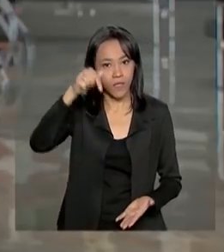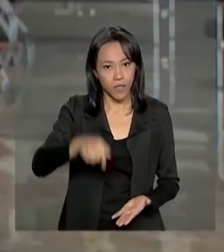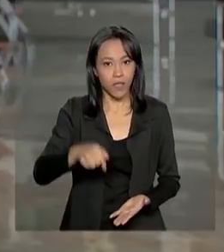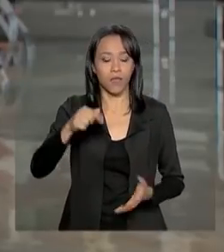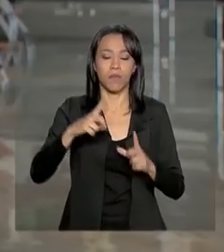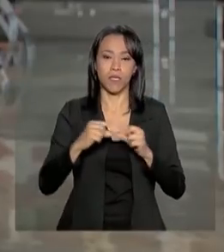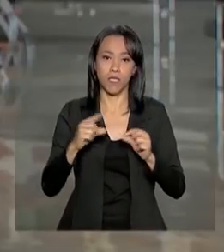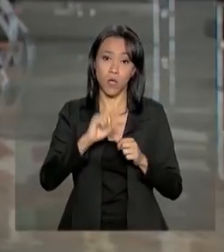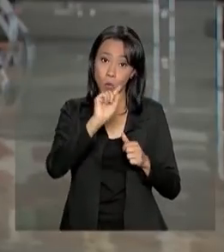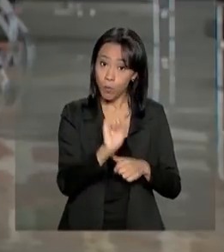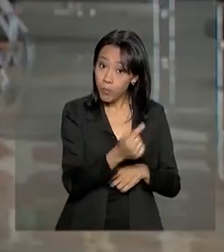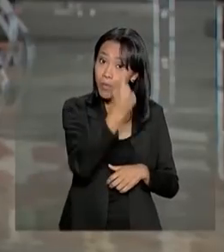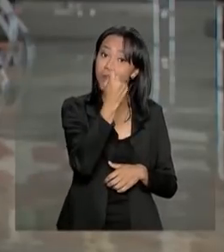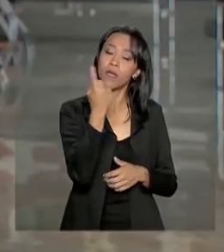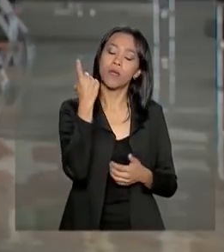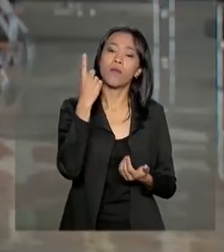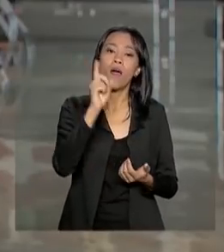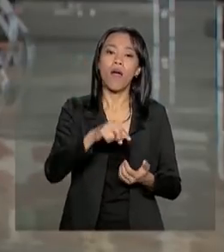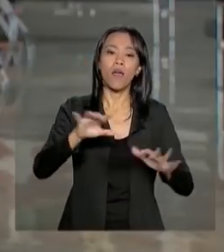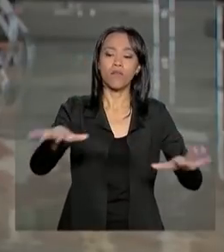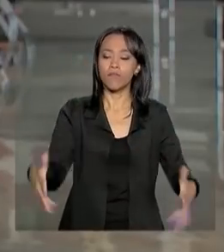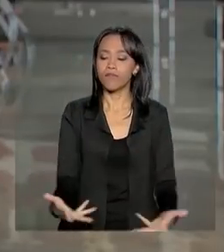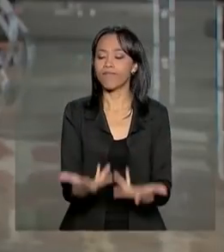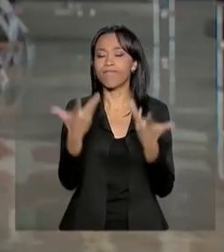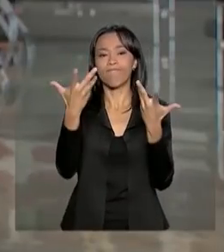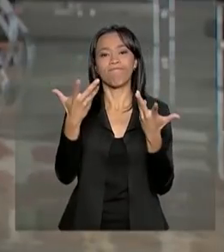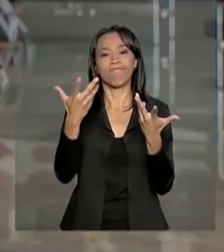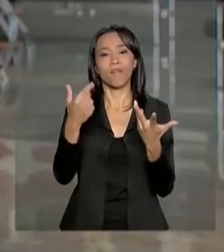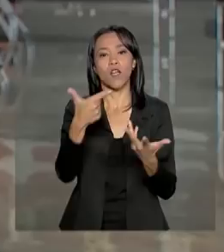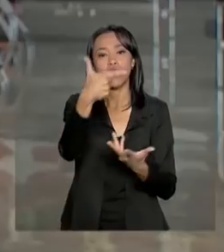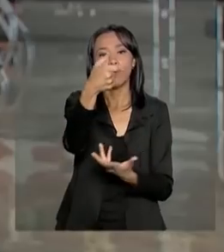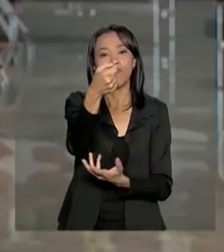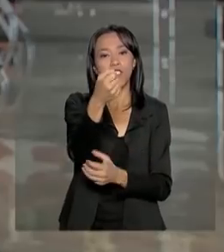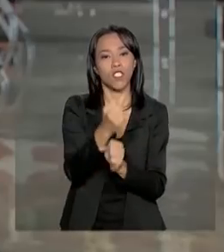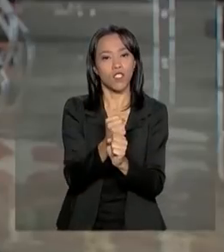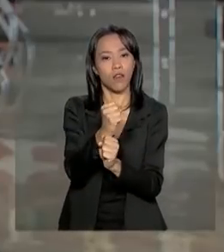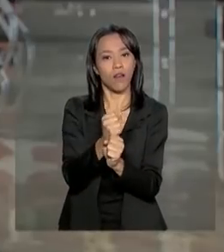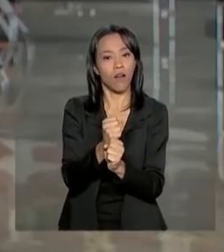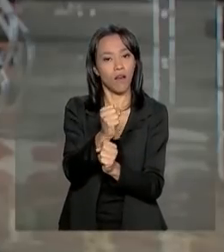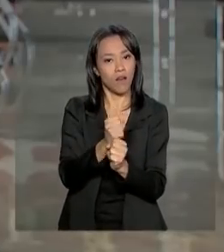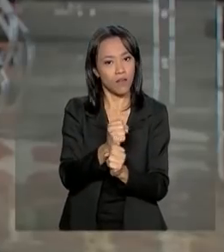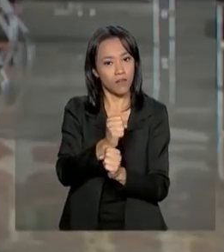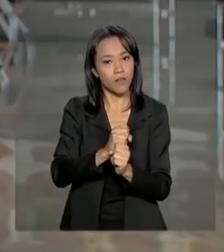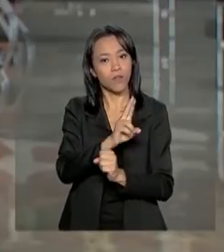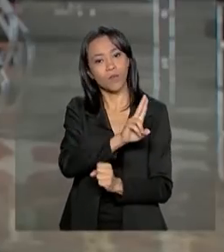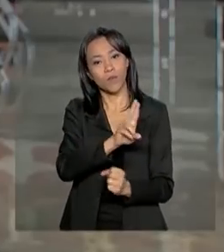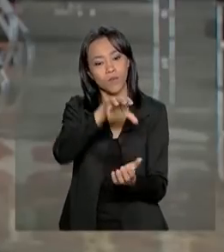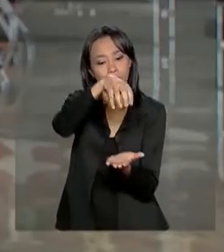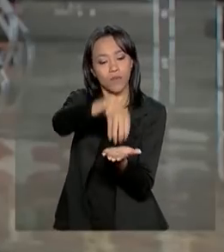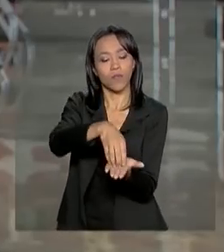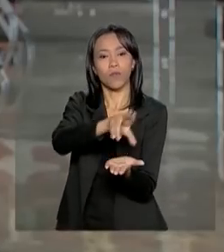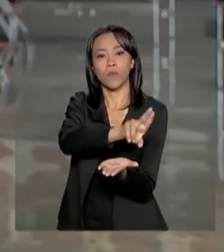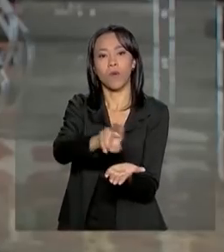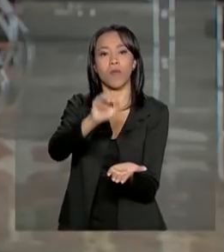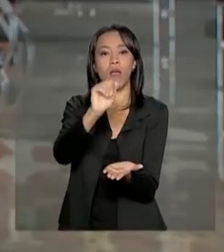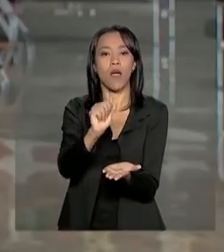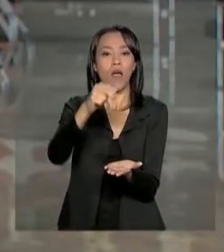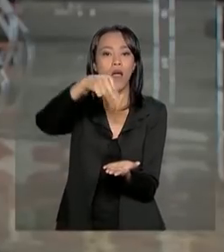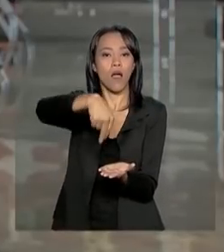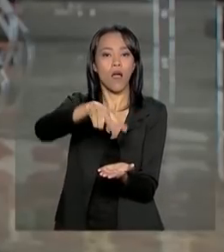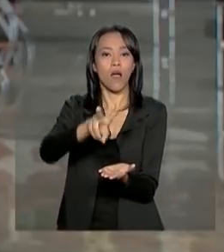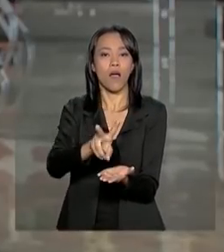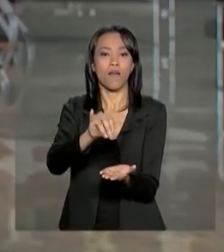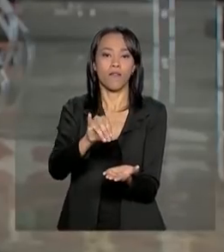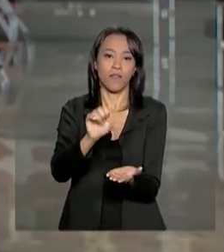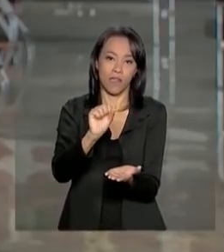primeiro deles é uma sessão solene em comemoração aos 20 anos da Agência Nacional de Vigilância Sanitária, a